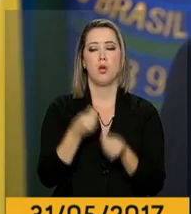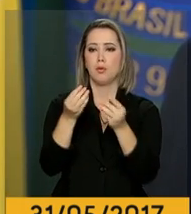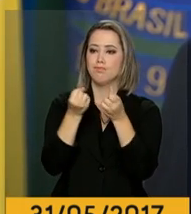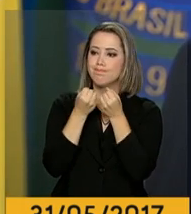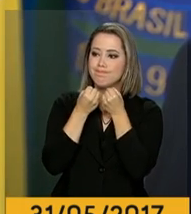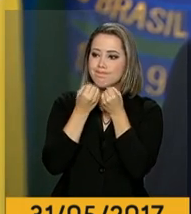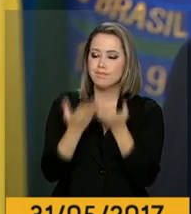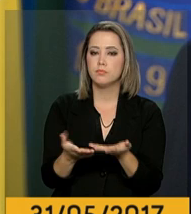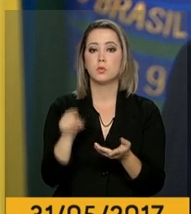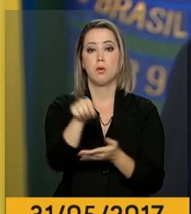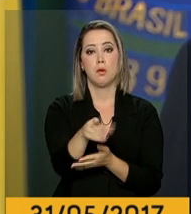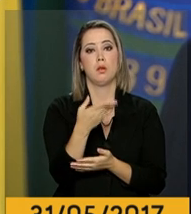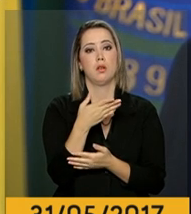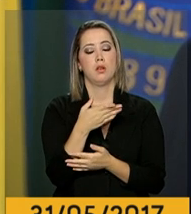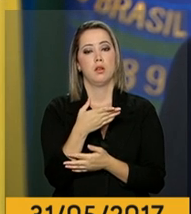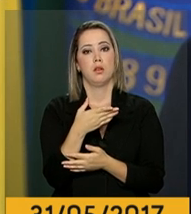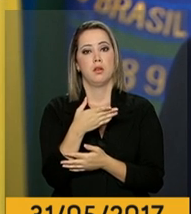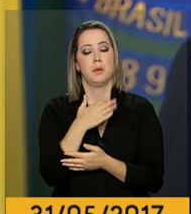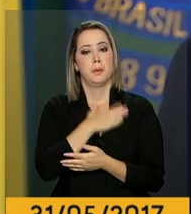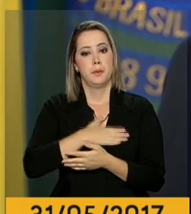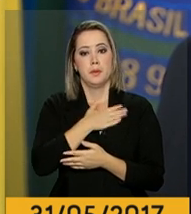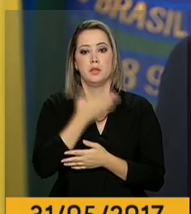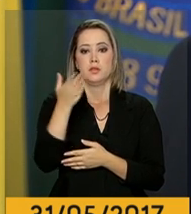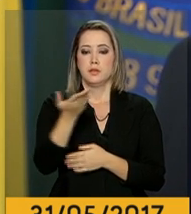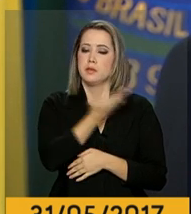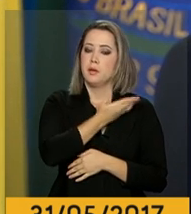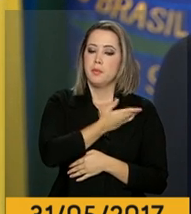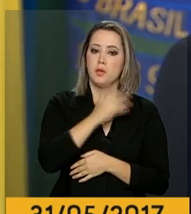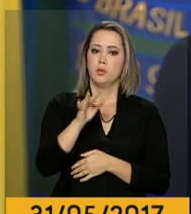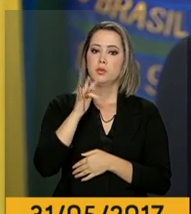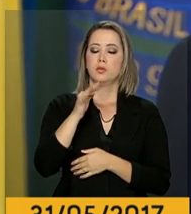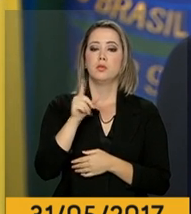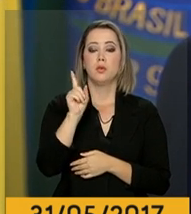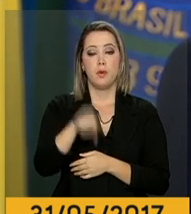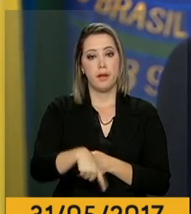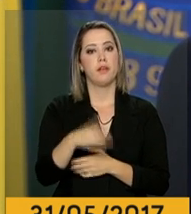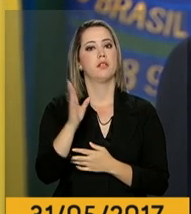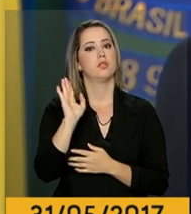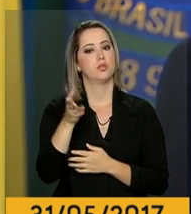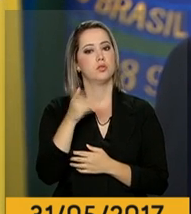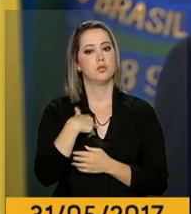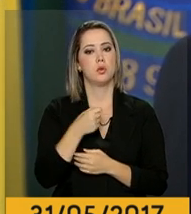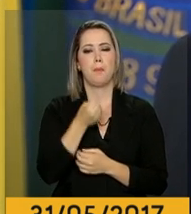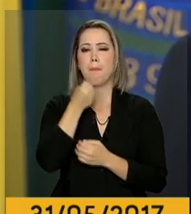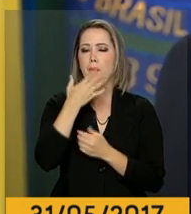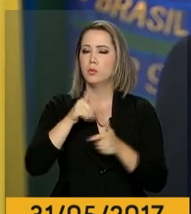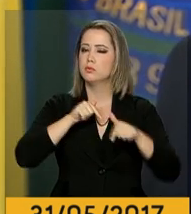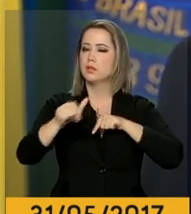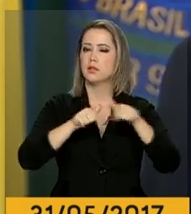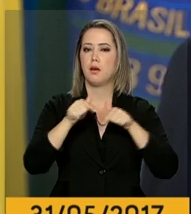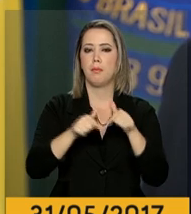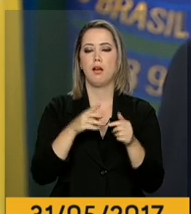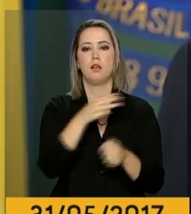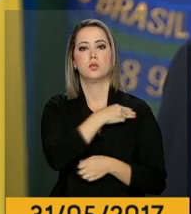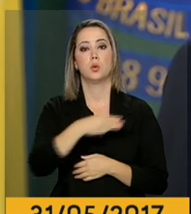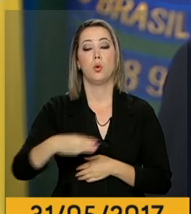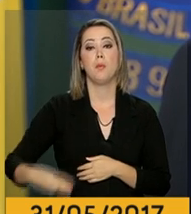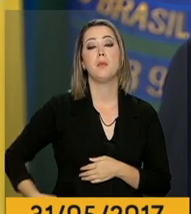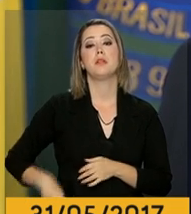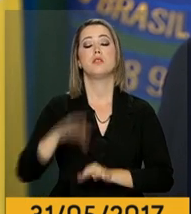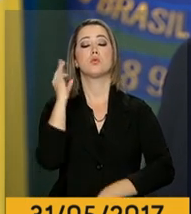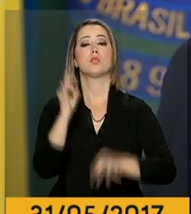desejo, Torquato, como companheiro meu que será, e é, pleno êxito como ministro da